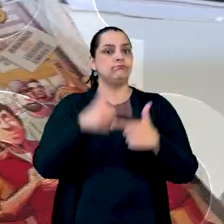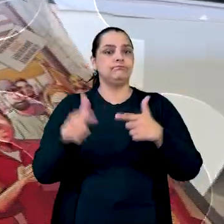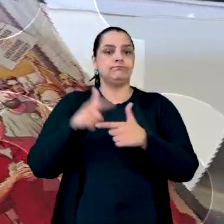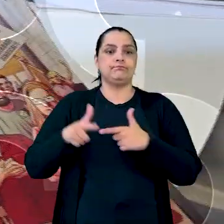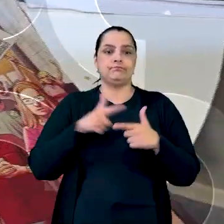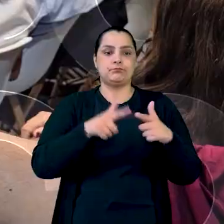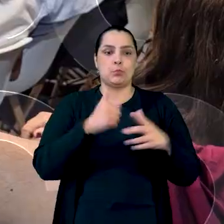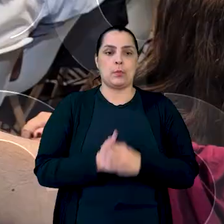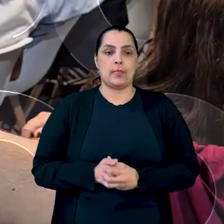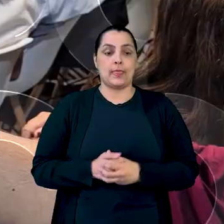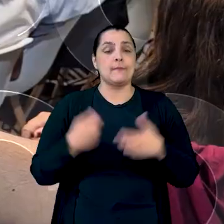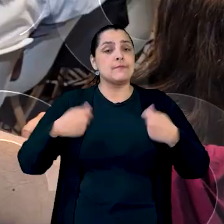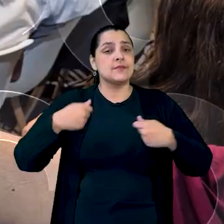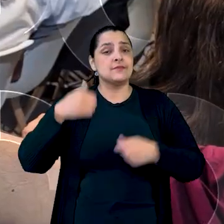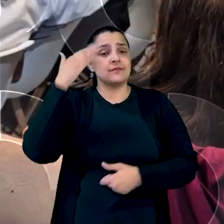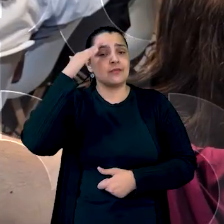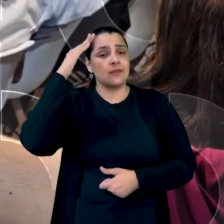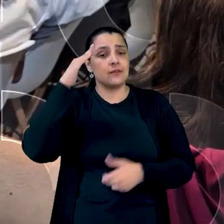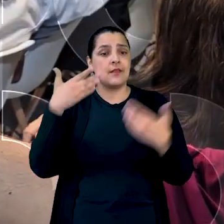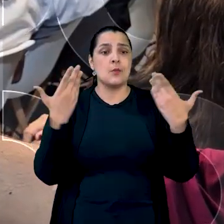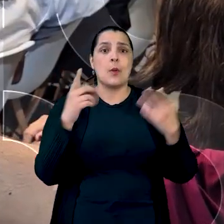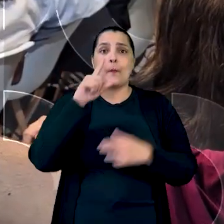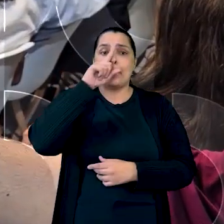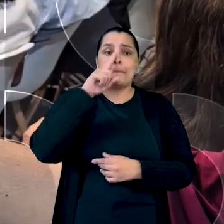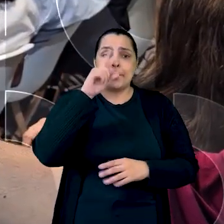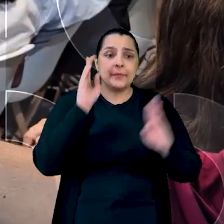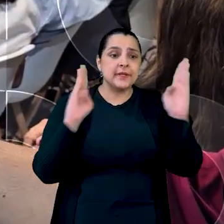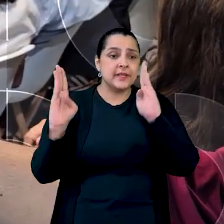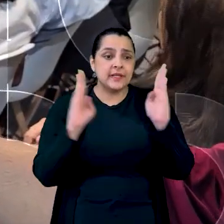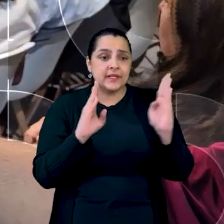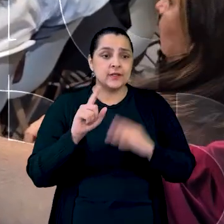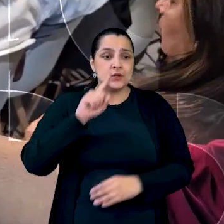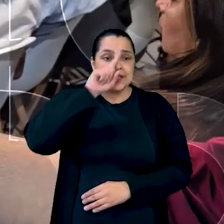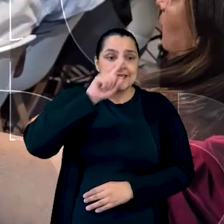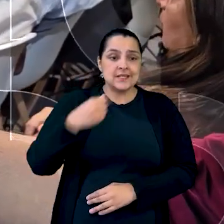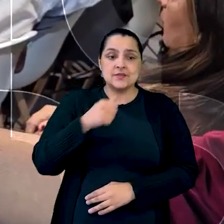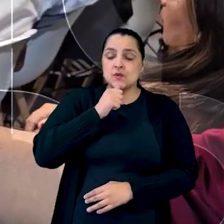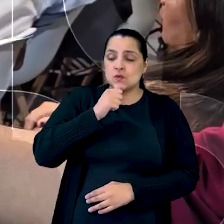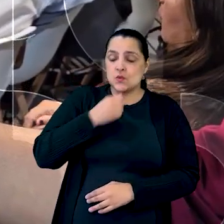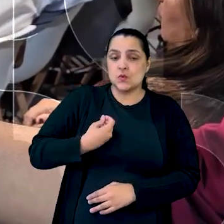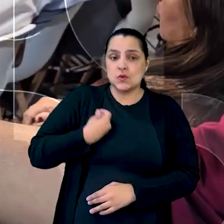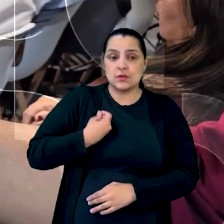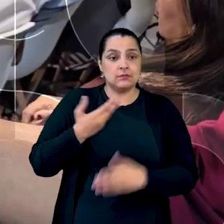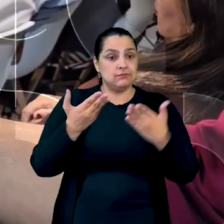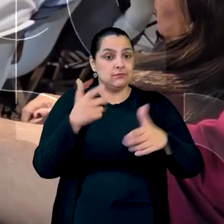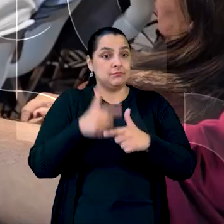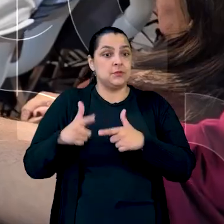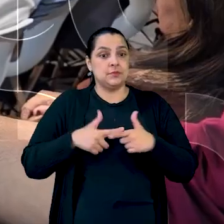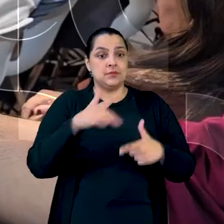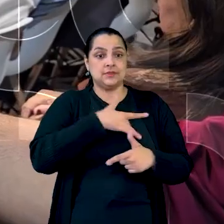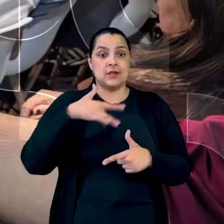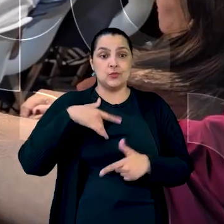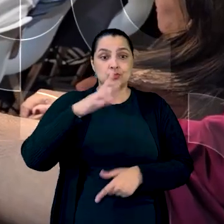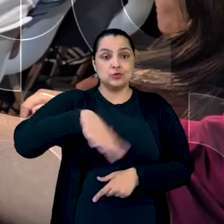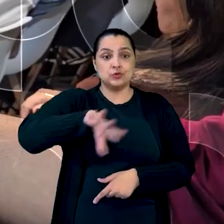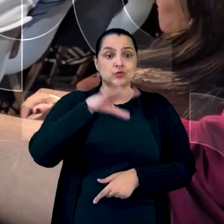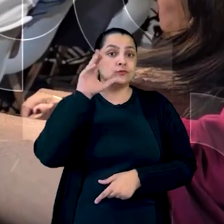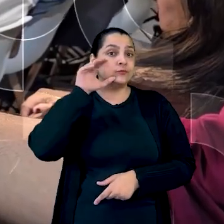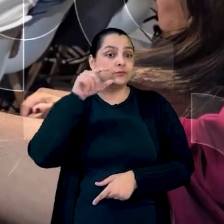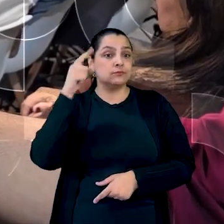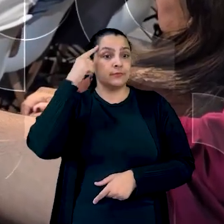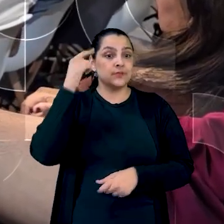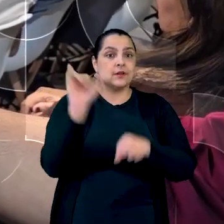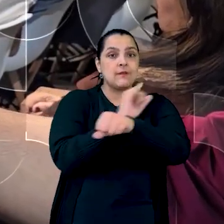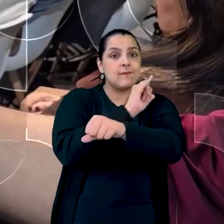combater o problema. Entender quais são esses perigos, quais são esses riscos que estão acometendo a saúde do trabalhador